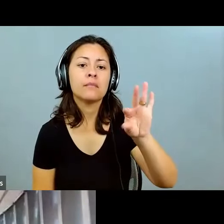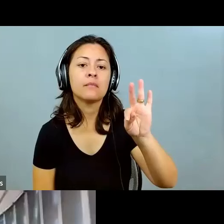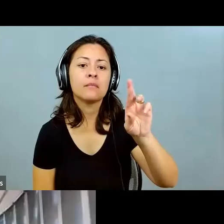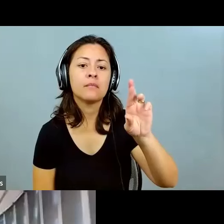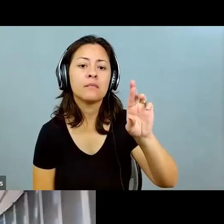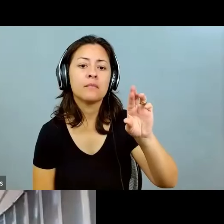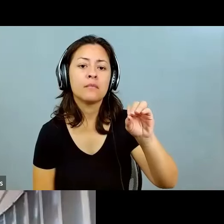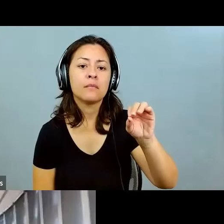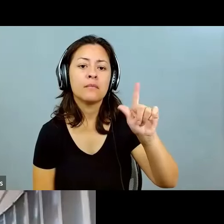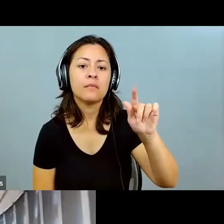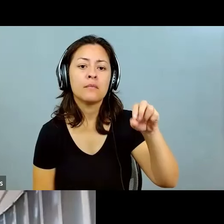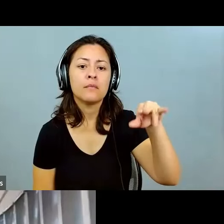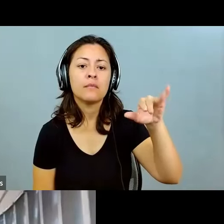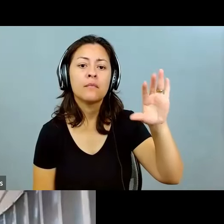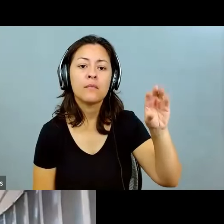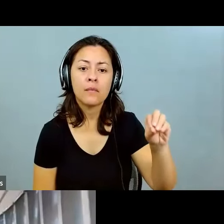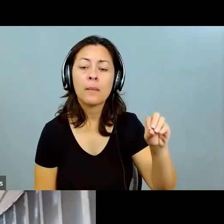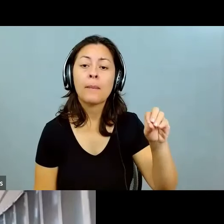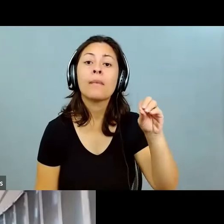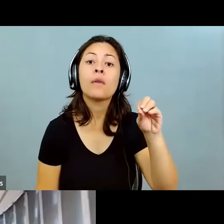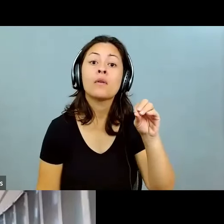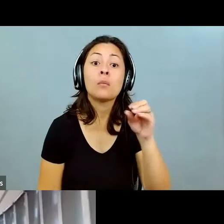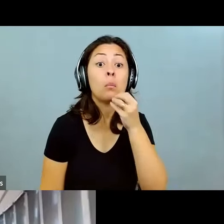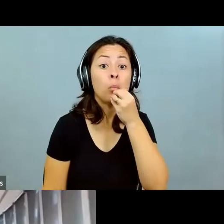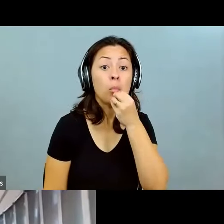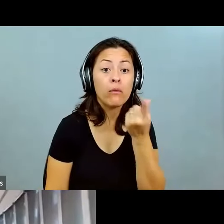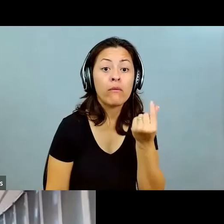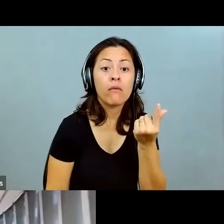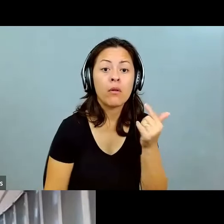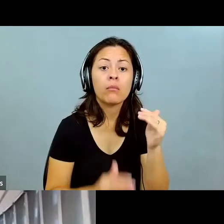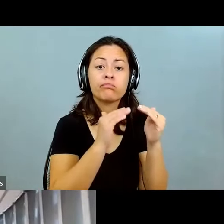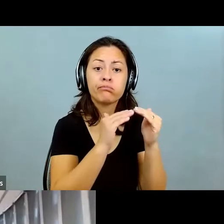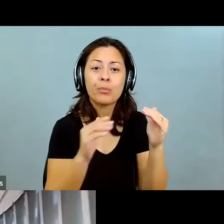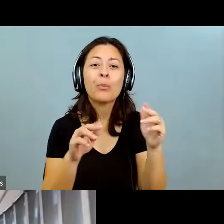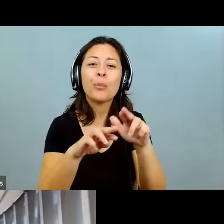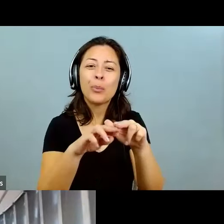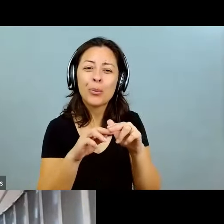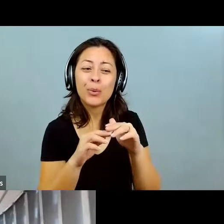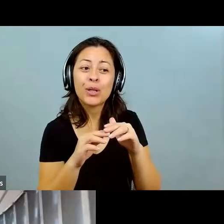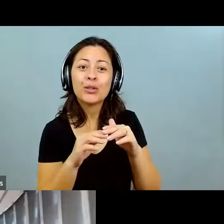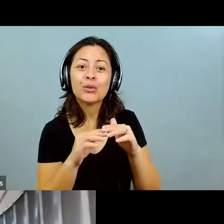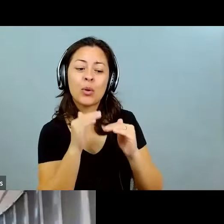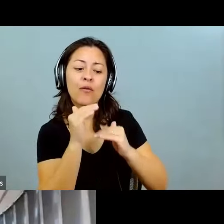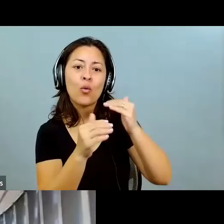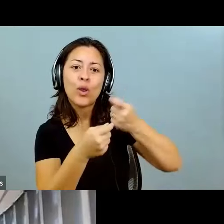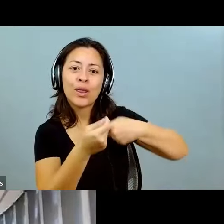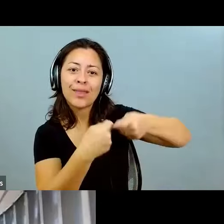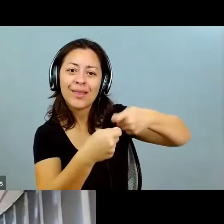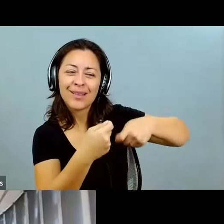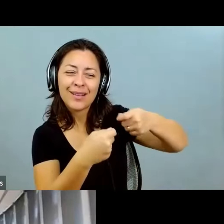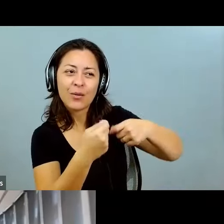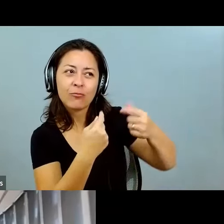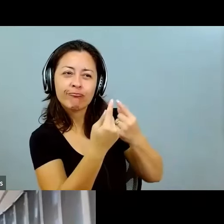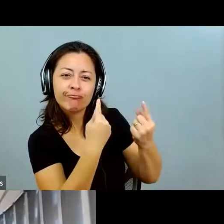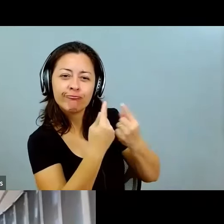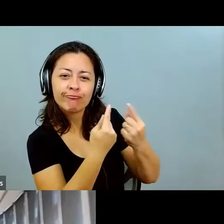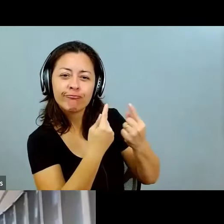nitrogênios eles deram uma uma ajustada boa agora recentemente por isso que a gente evoluiu as negociações também eh e